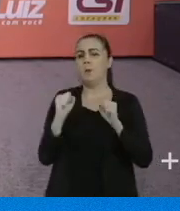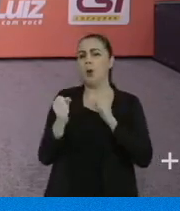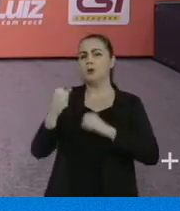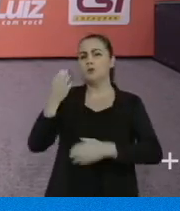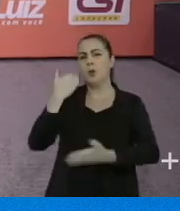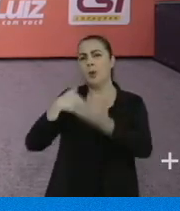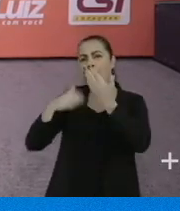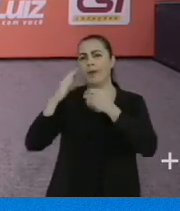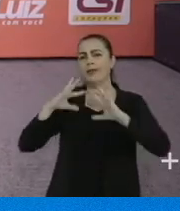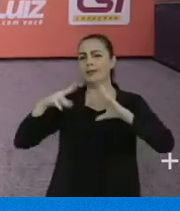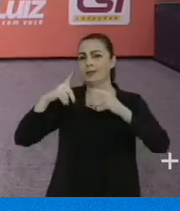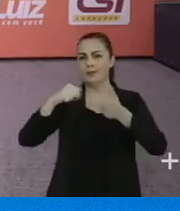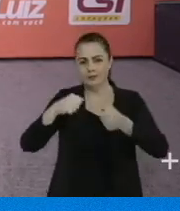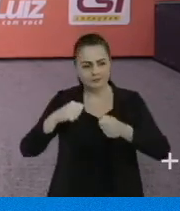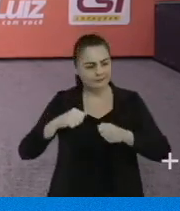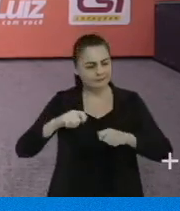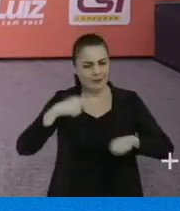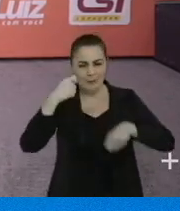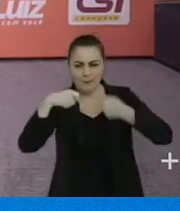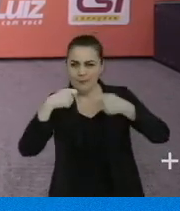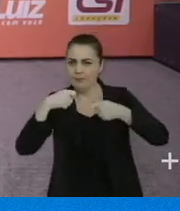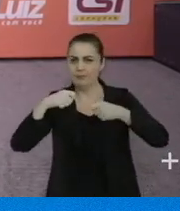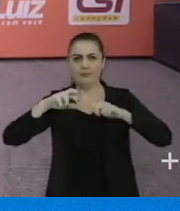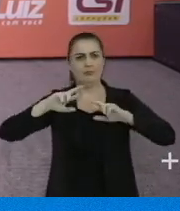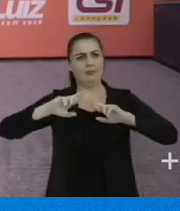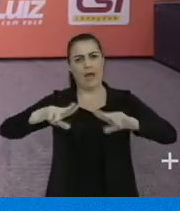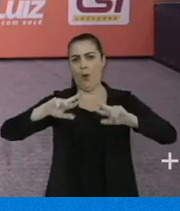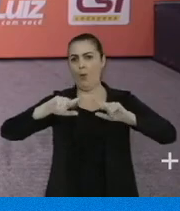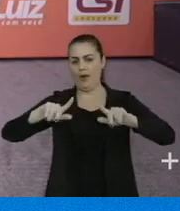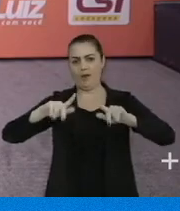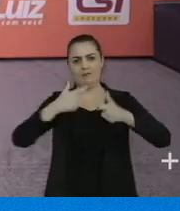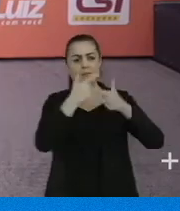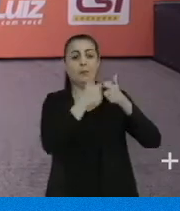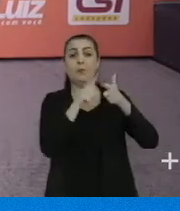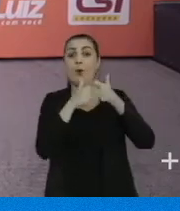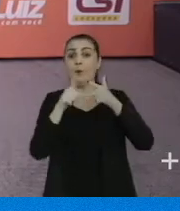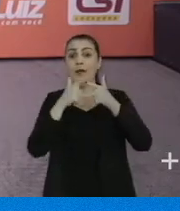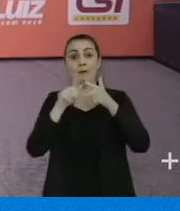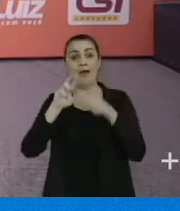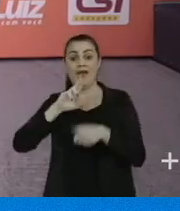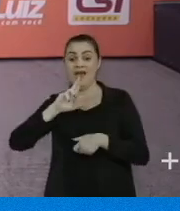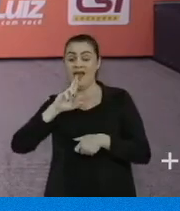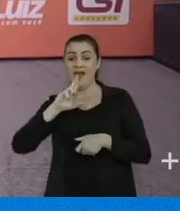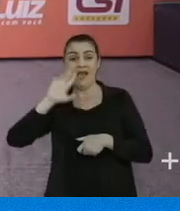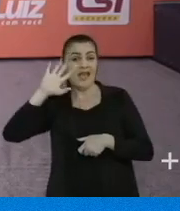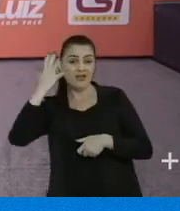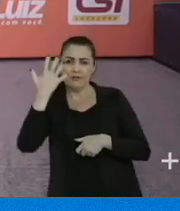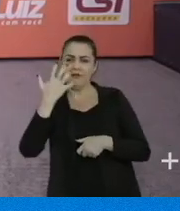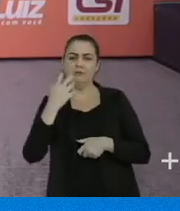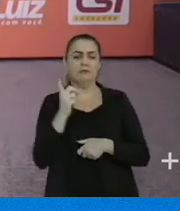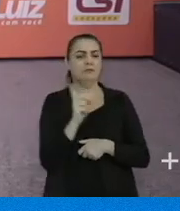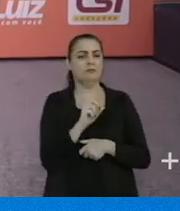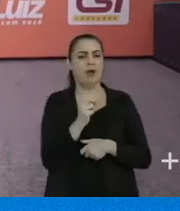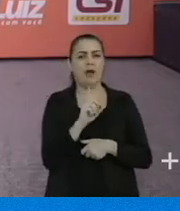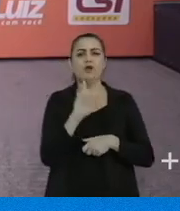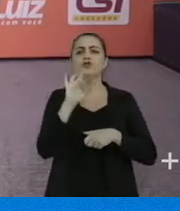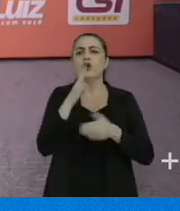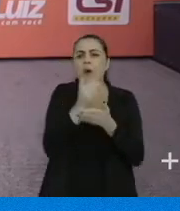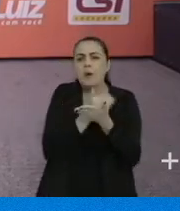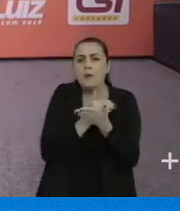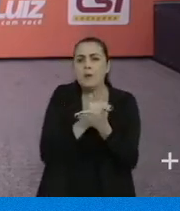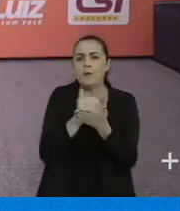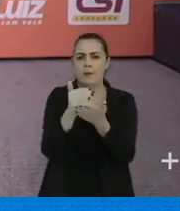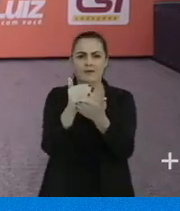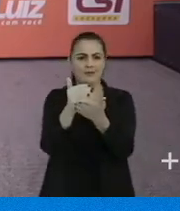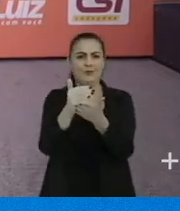funciona. O problema não foi resolvido. O problema foi iniciado assim, a resolução do problema teve início ali,